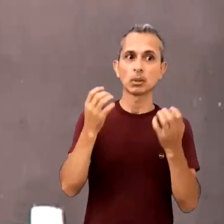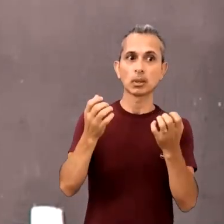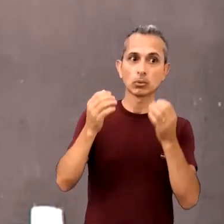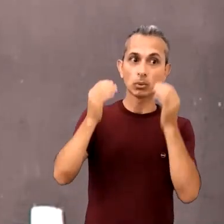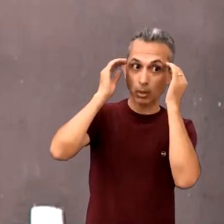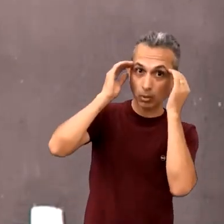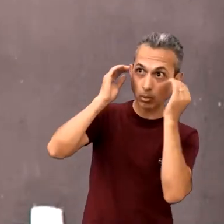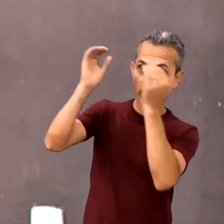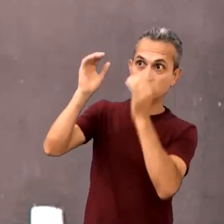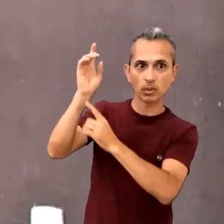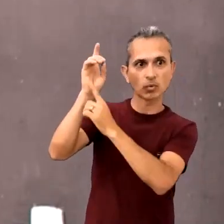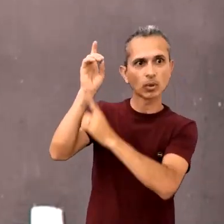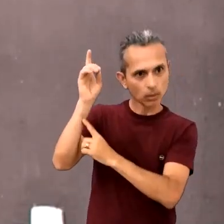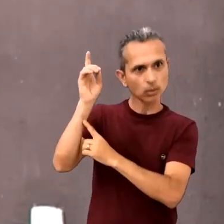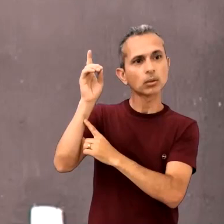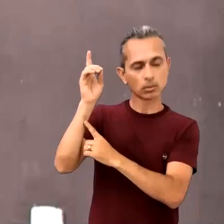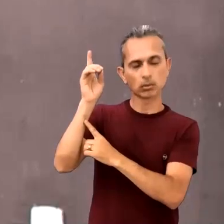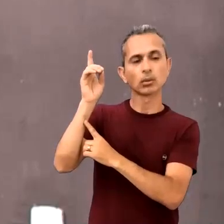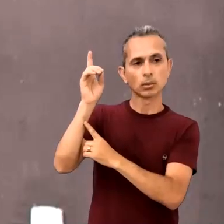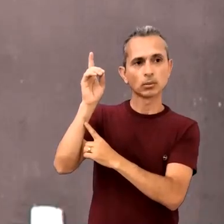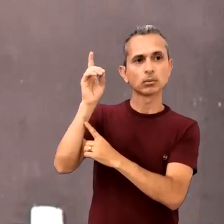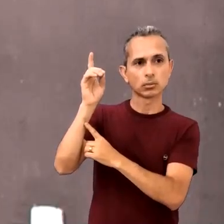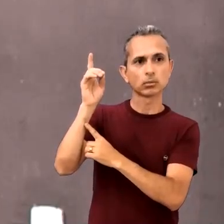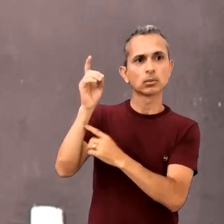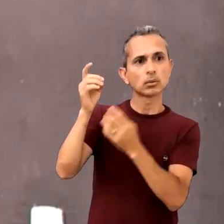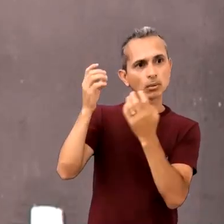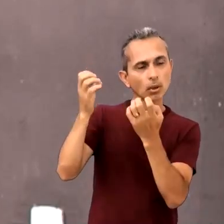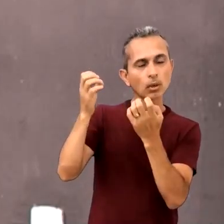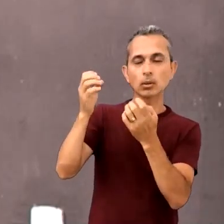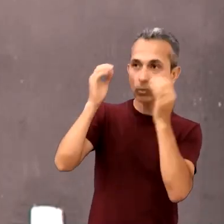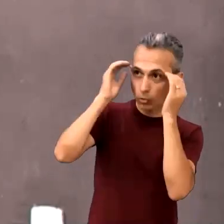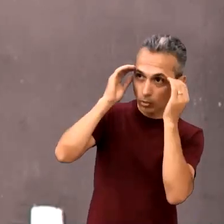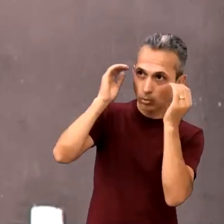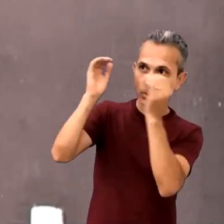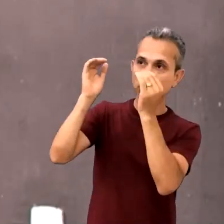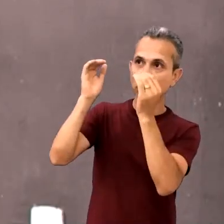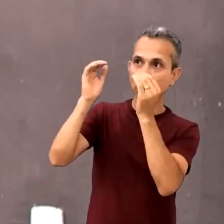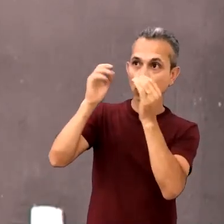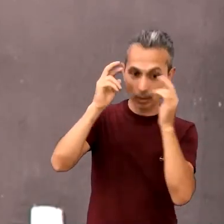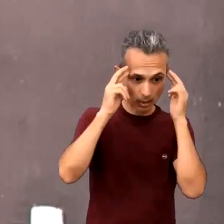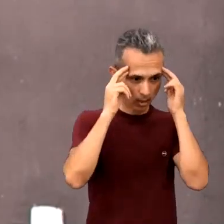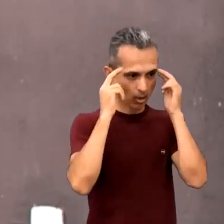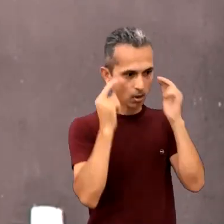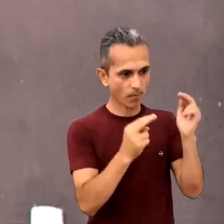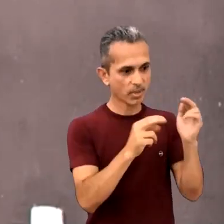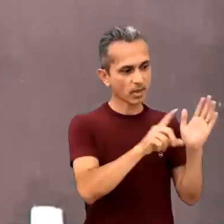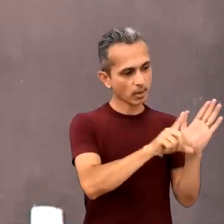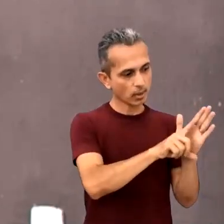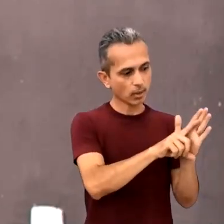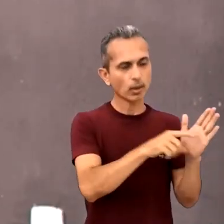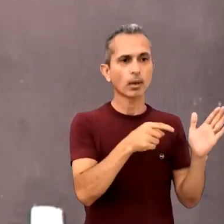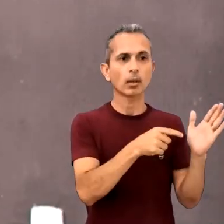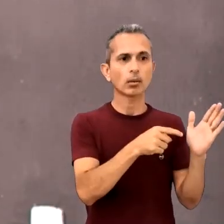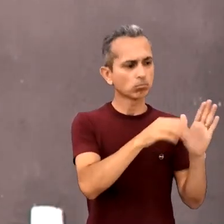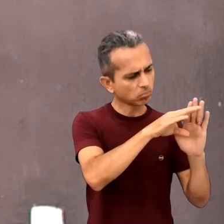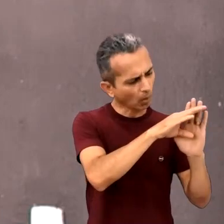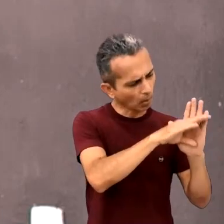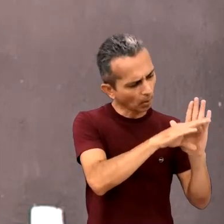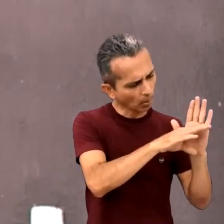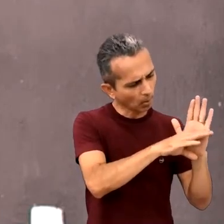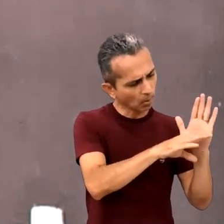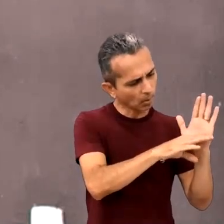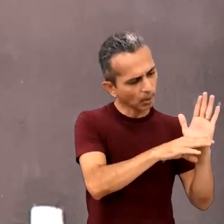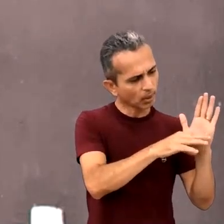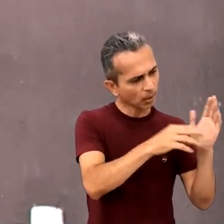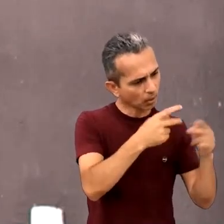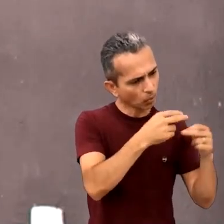de Deus, com executar aquilo que é a vontade do Senhor, respeitar a lei, seguir os trâmites,